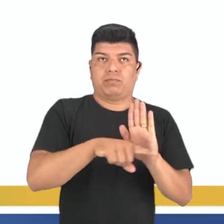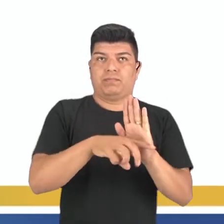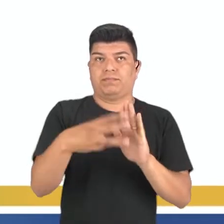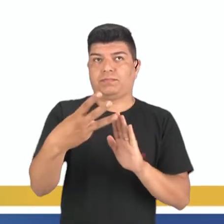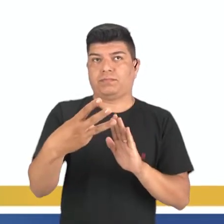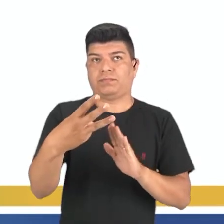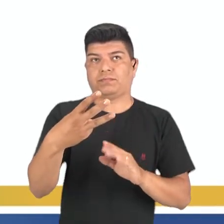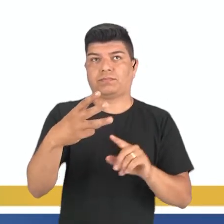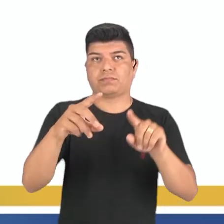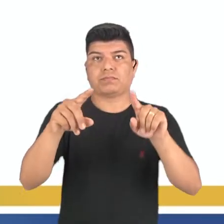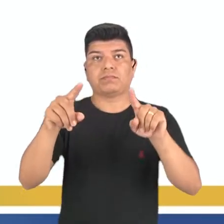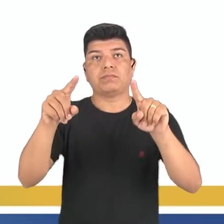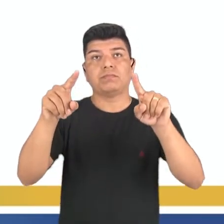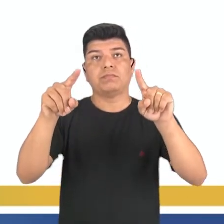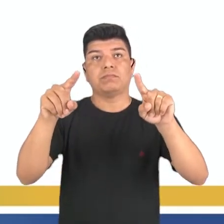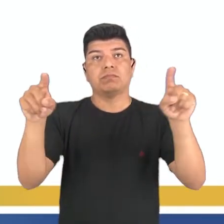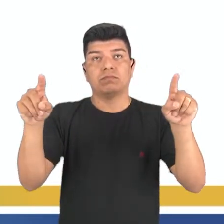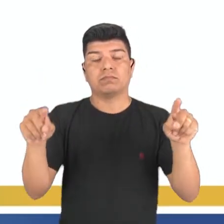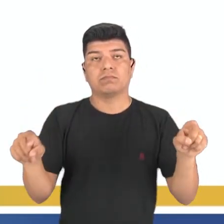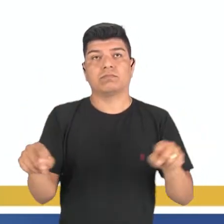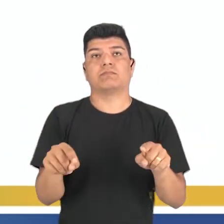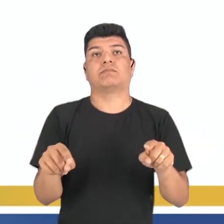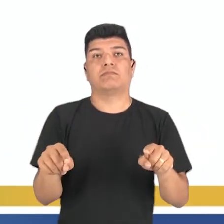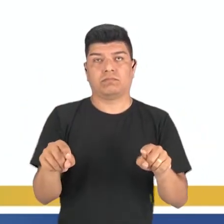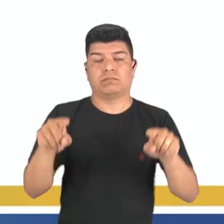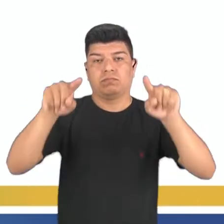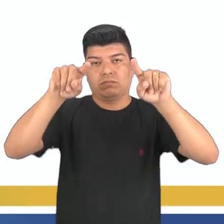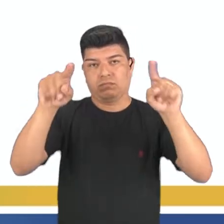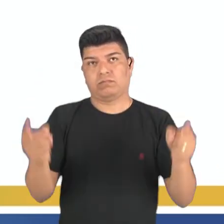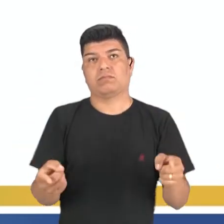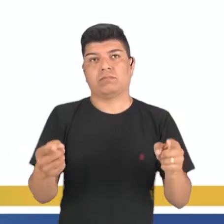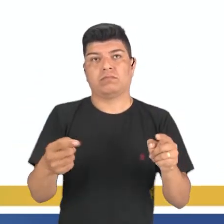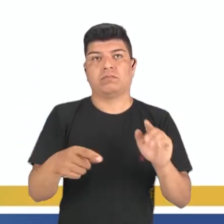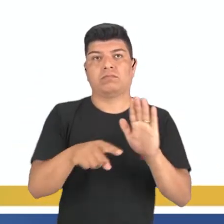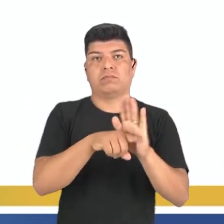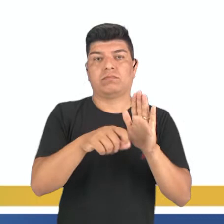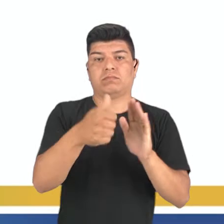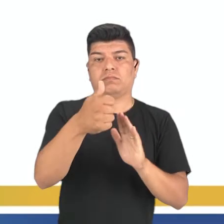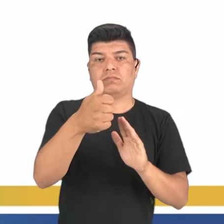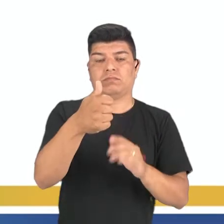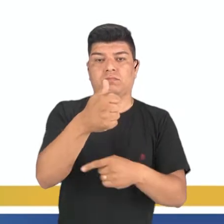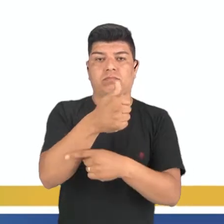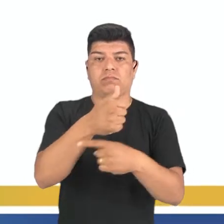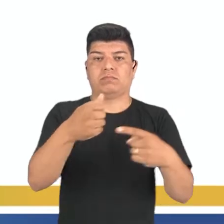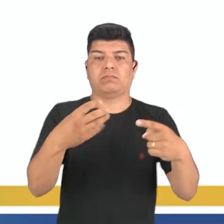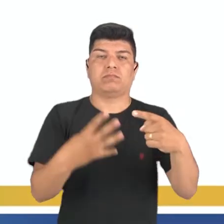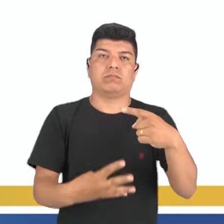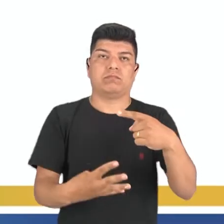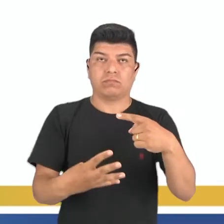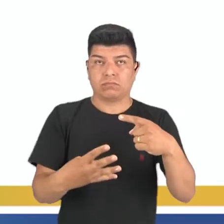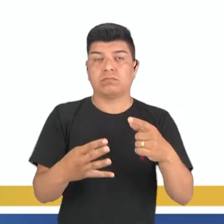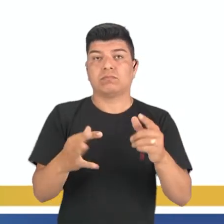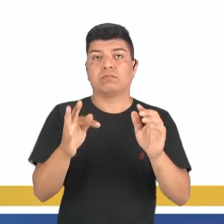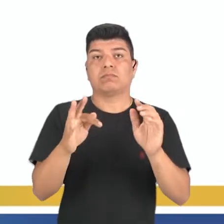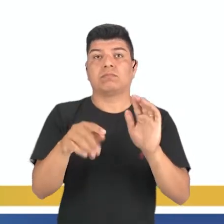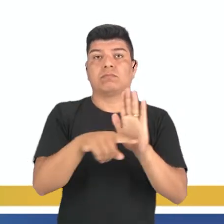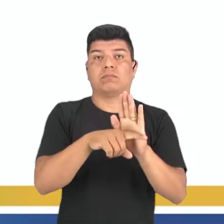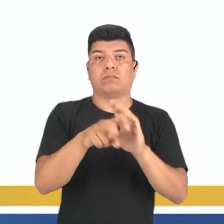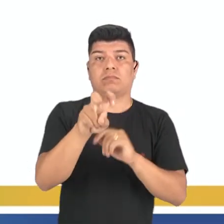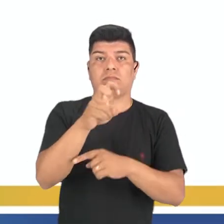mais, abre colchete, 2 mais, abre parênteses, menos 1/4, que é o resultado da última operação,